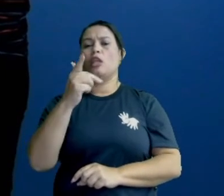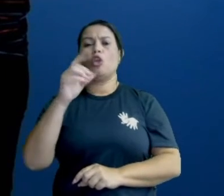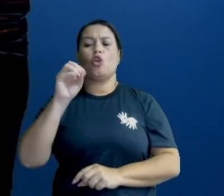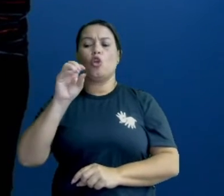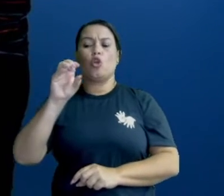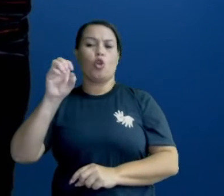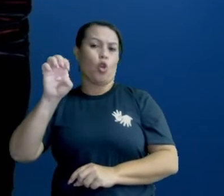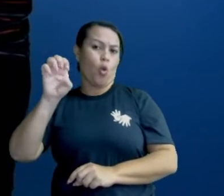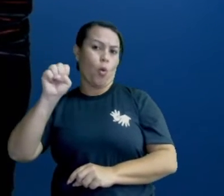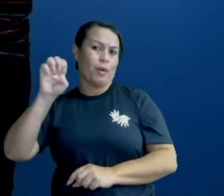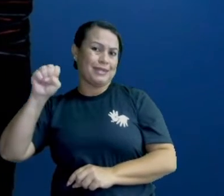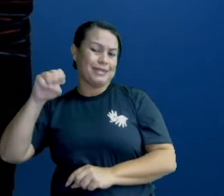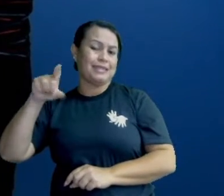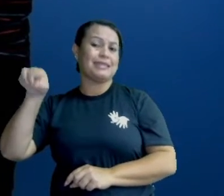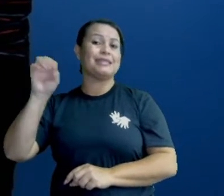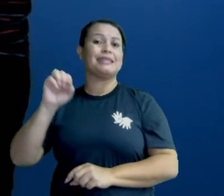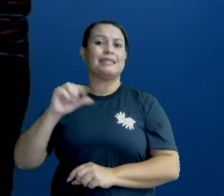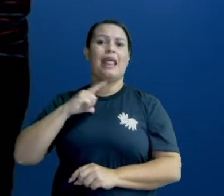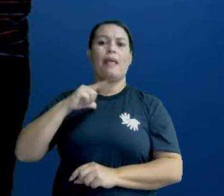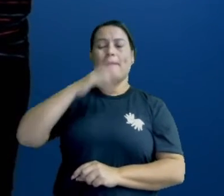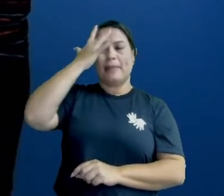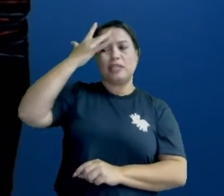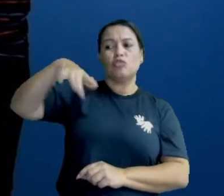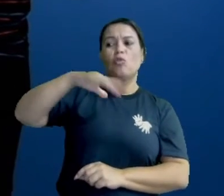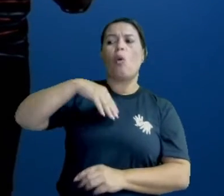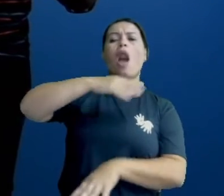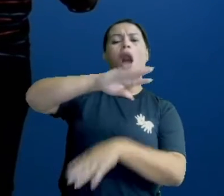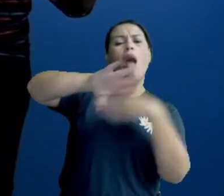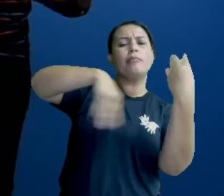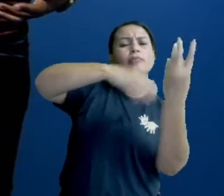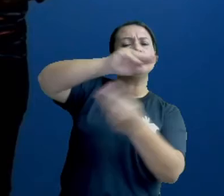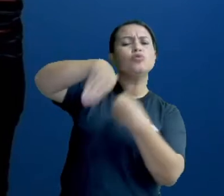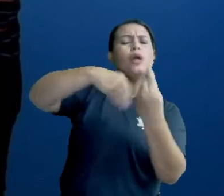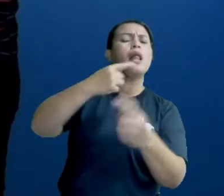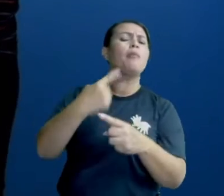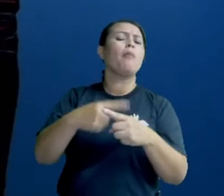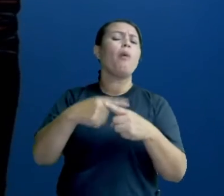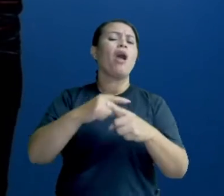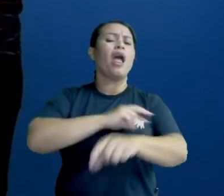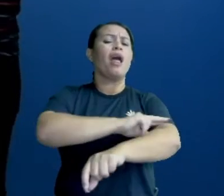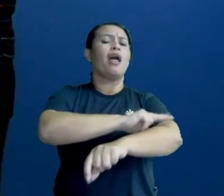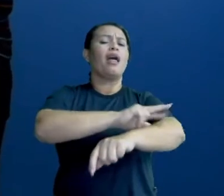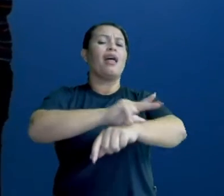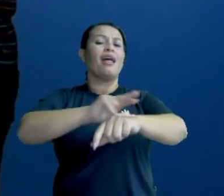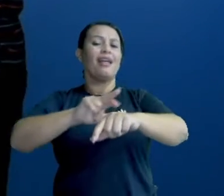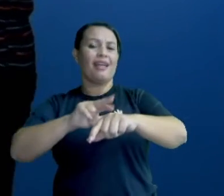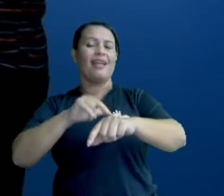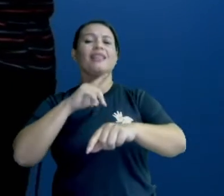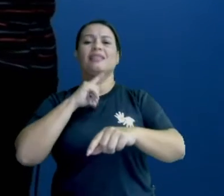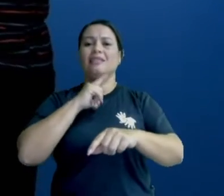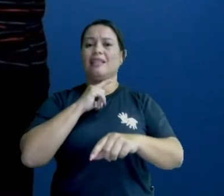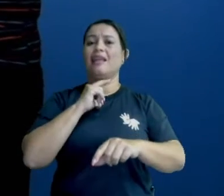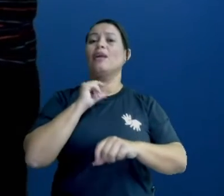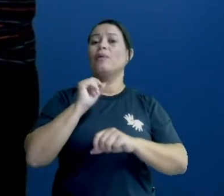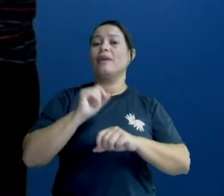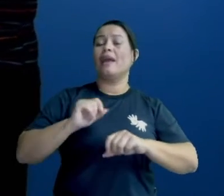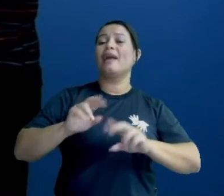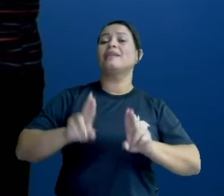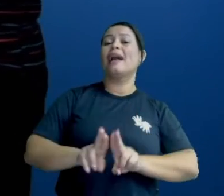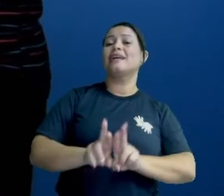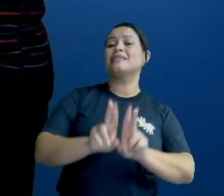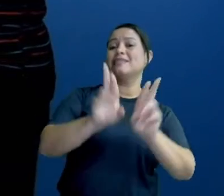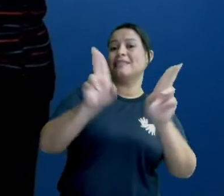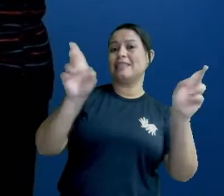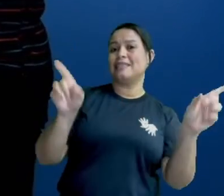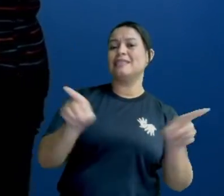e a gente entendeu o porquê dela ser miscigenada, ou seja, o porquê dela ser misturada, né? Exatamente por conta aí das etnias que possibilitaram a